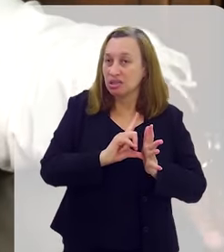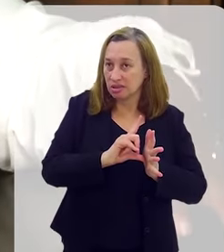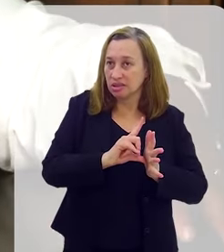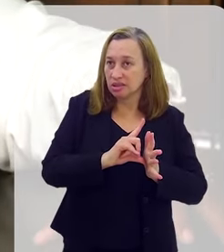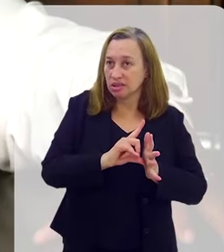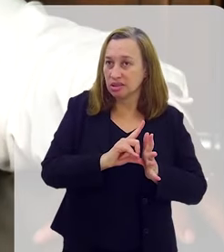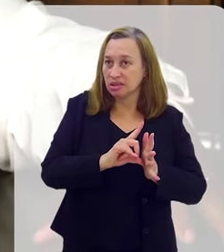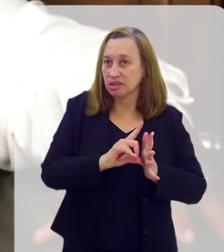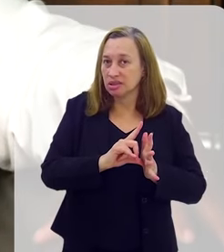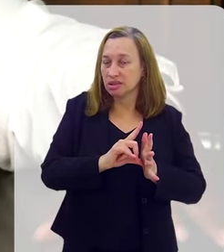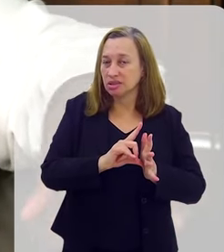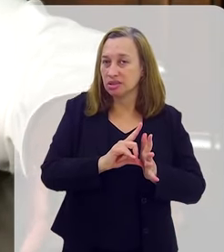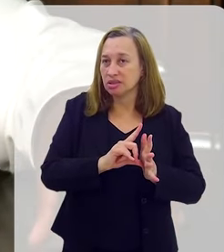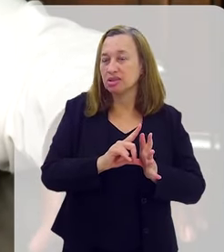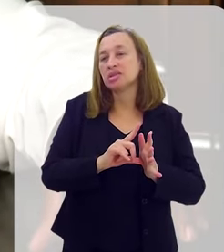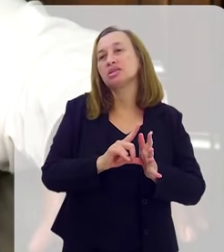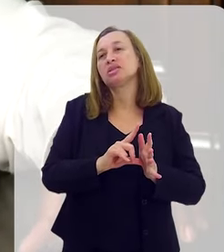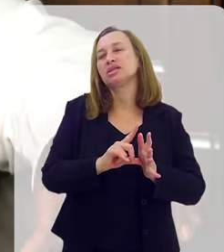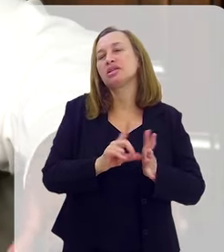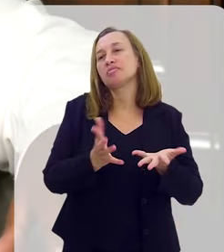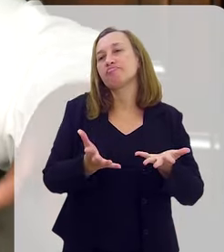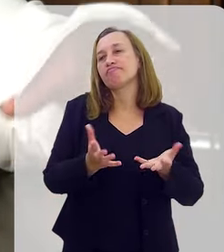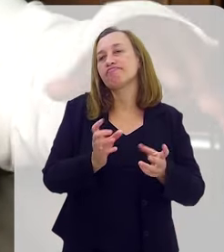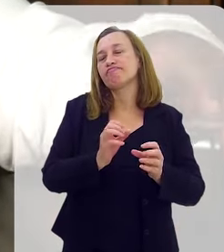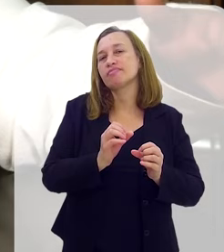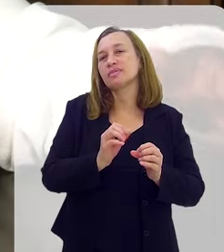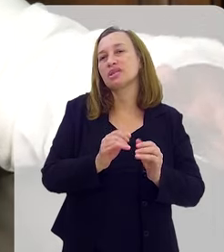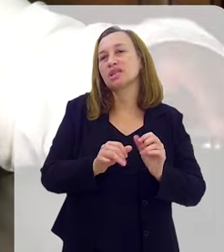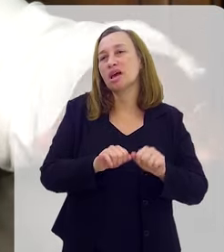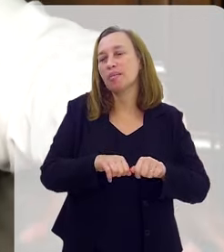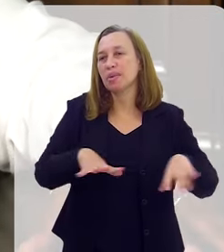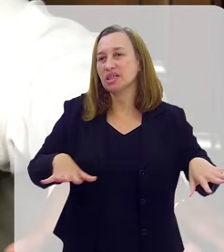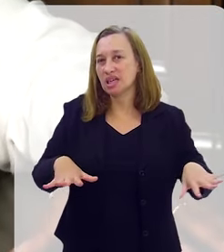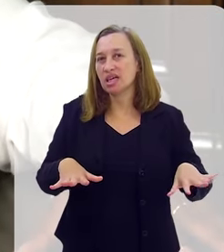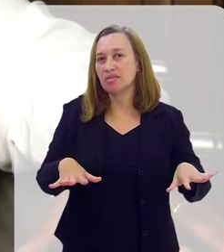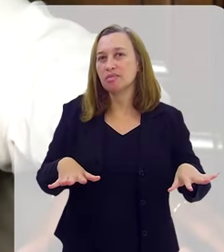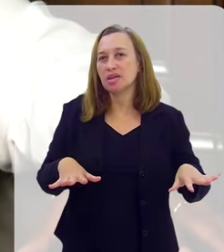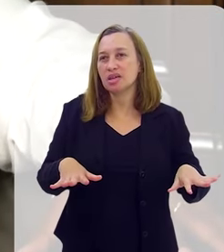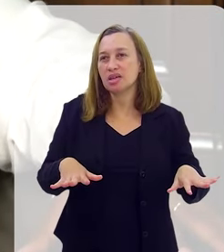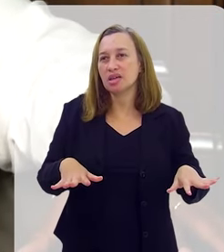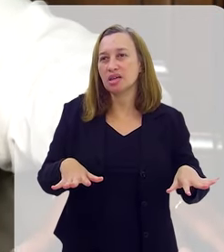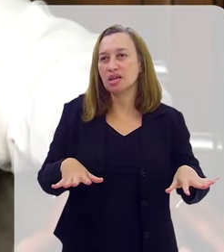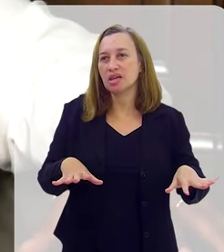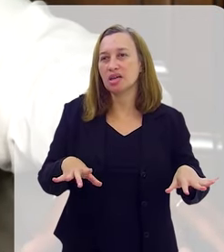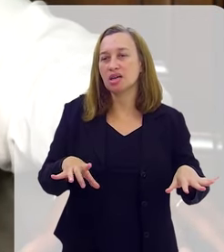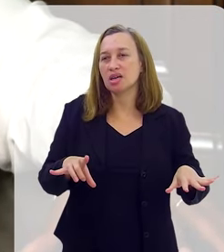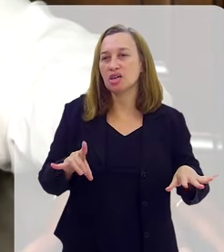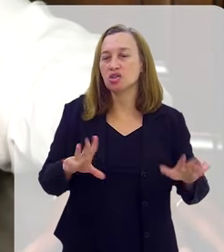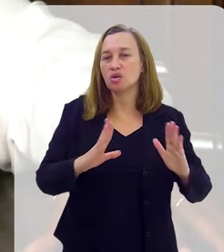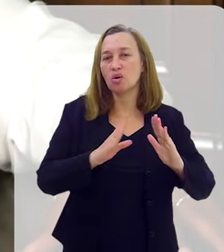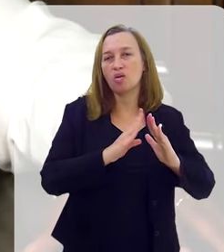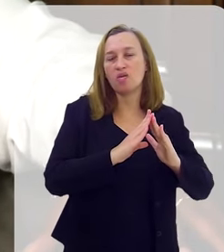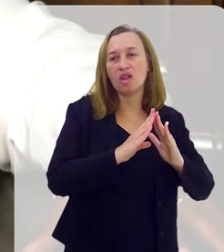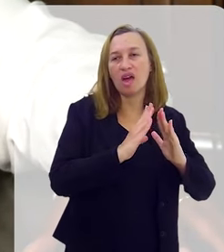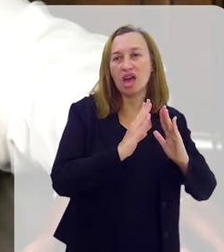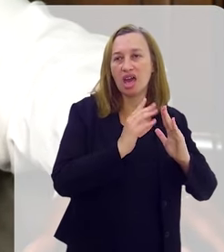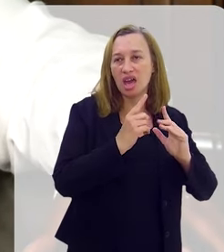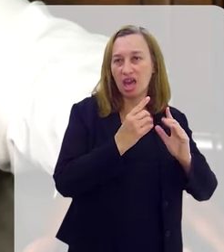físico ainda. Uhum. Depois da pandemia, a gente ficou muito mais digital do que normal. Muito online, muito, é verdade. Então,